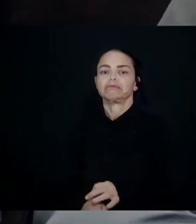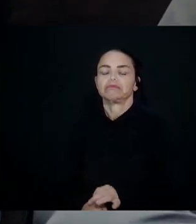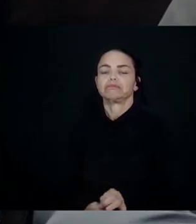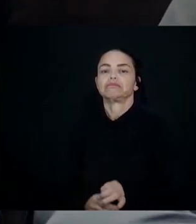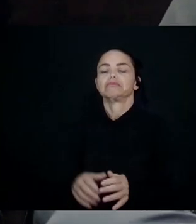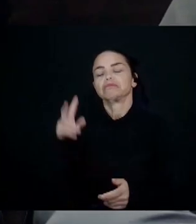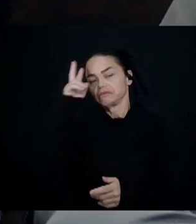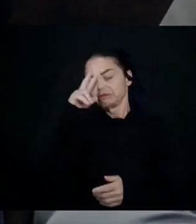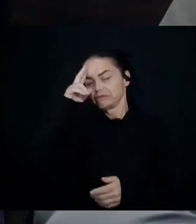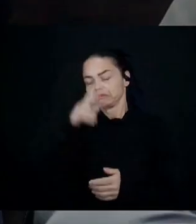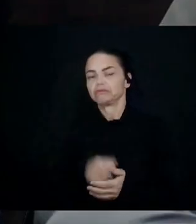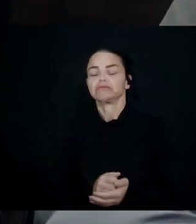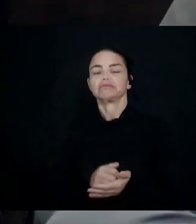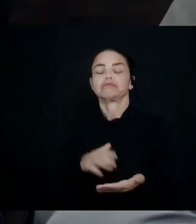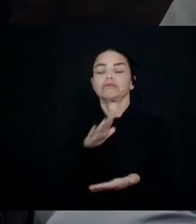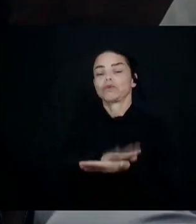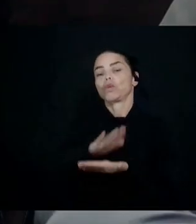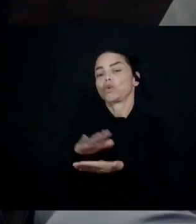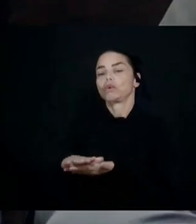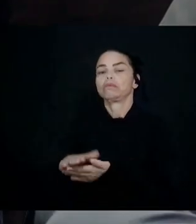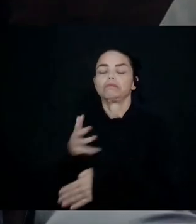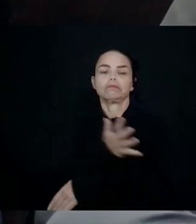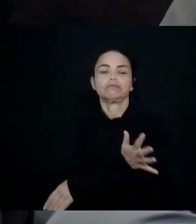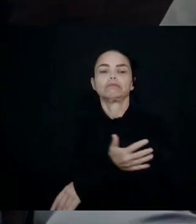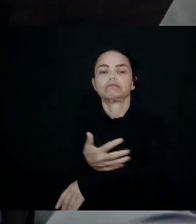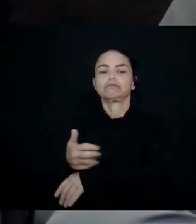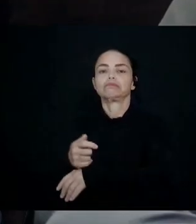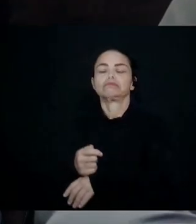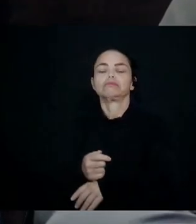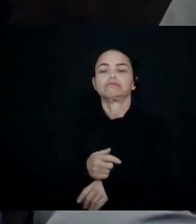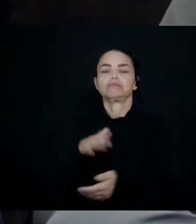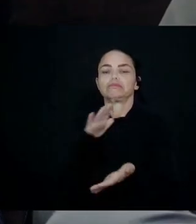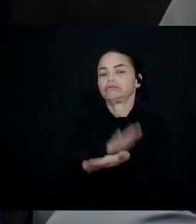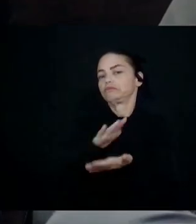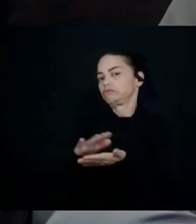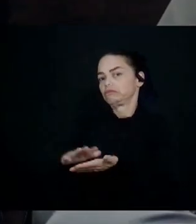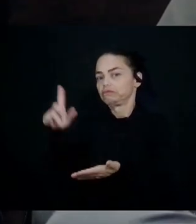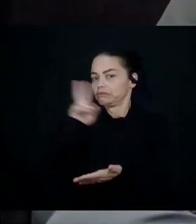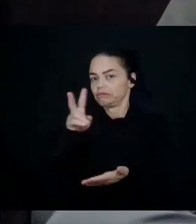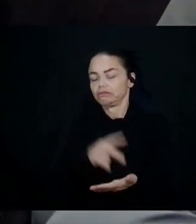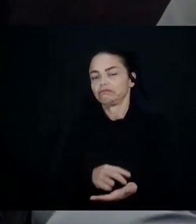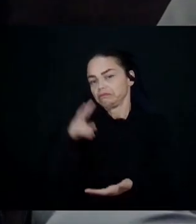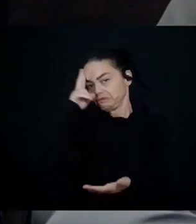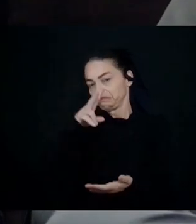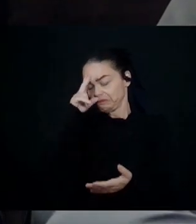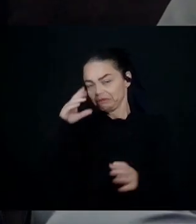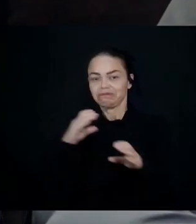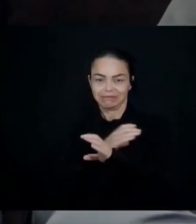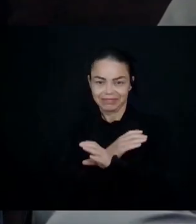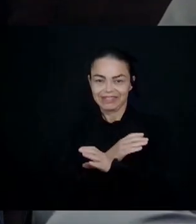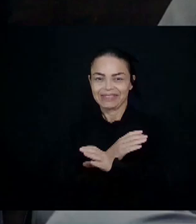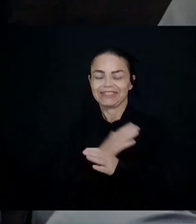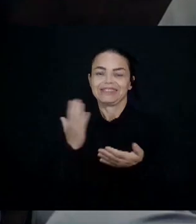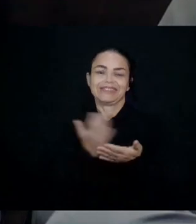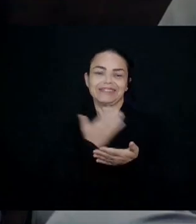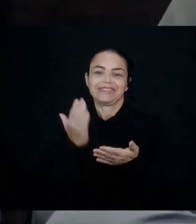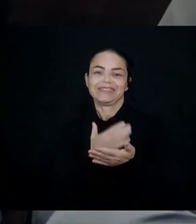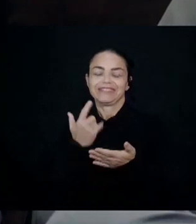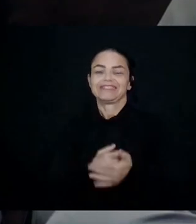do seu álbum, não vai ser colar, não vai ser... Claro, completar é muito importante, mas